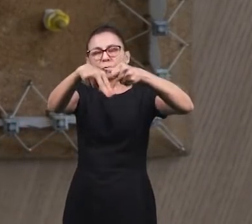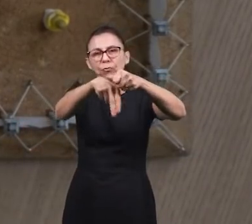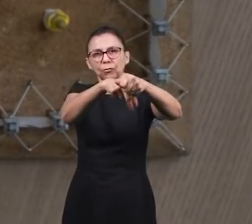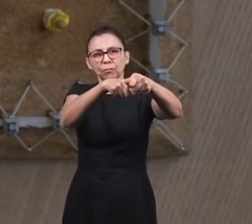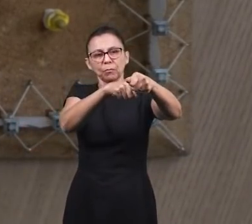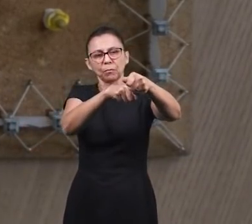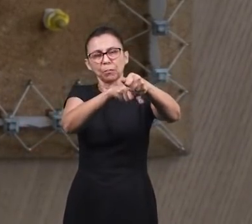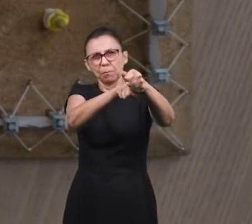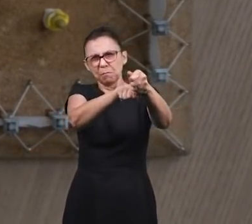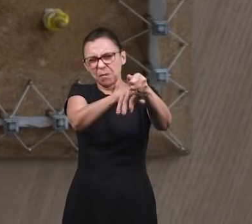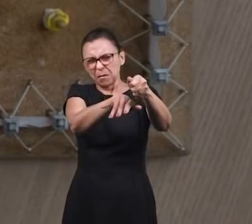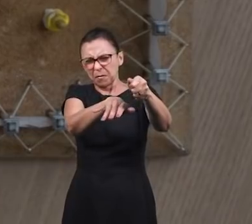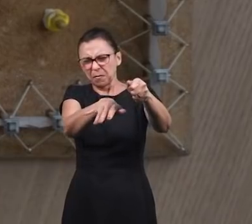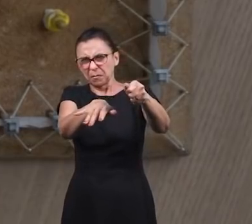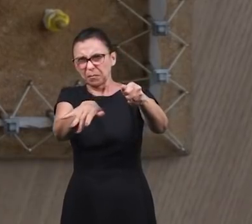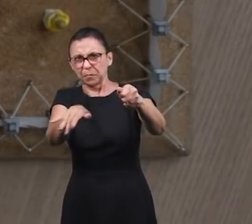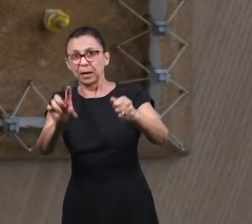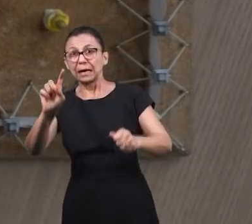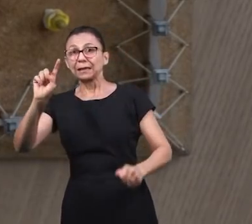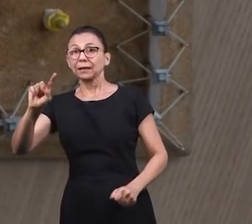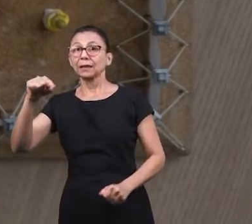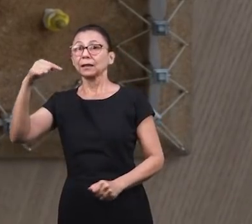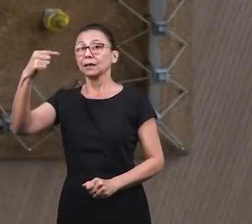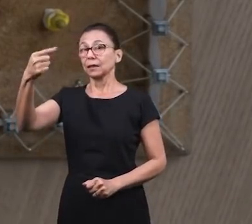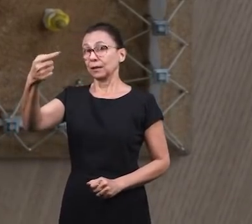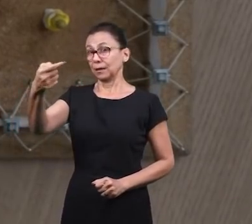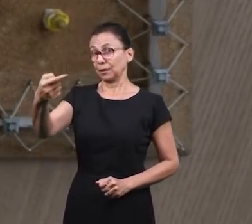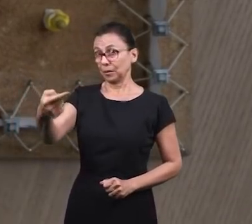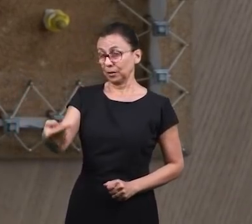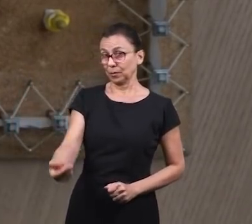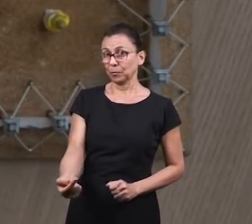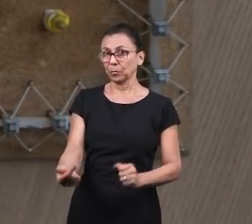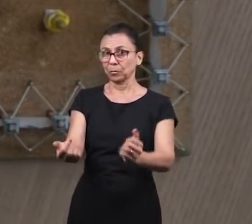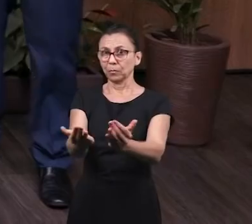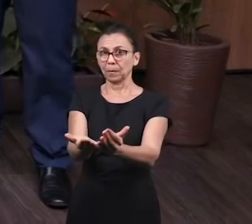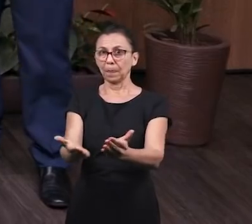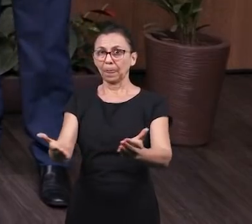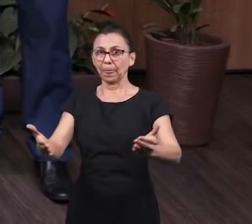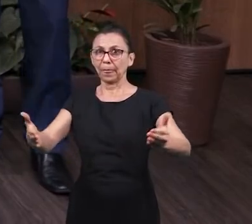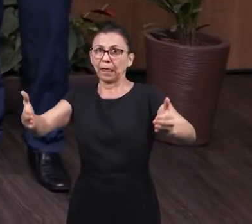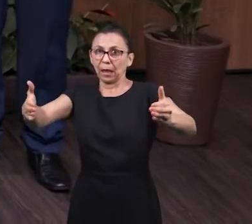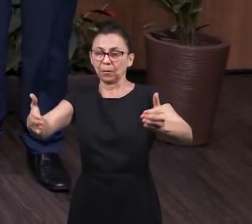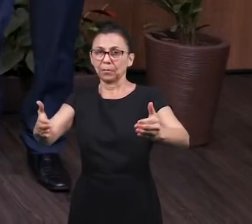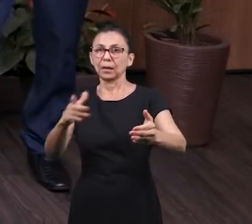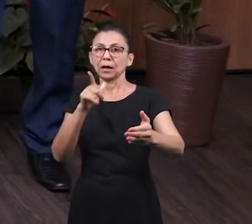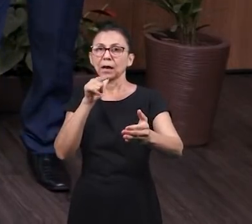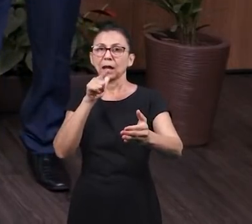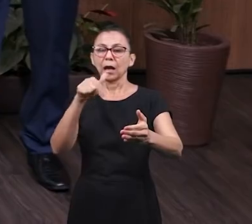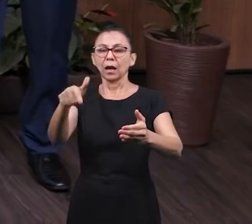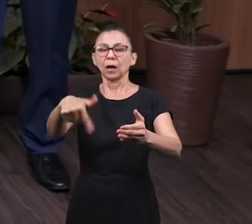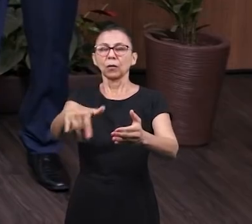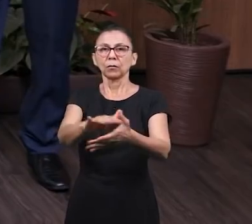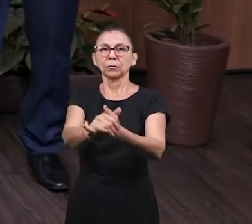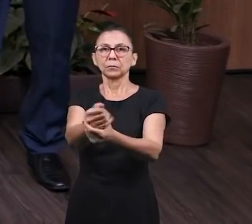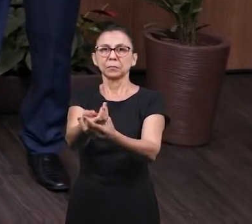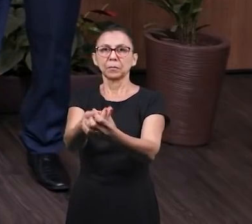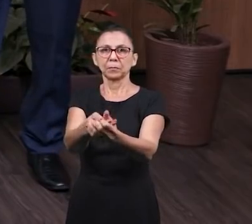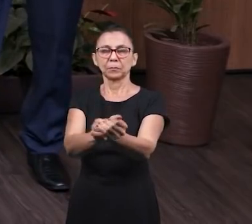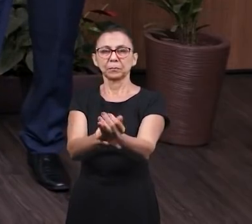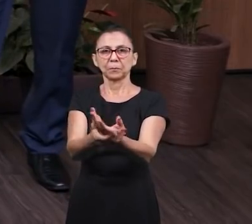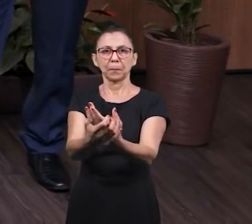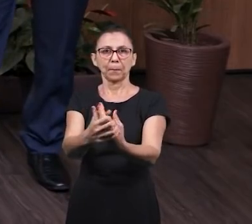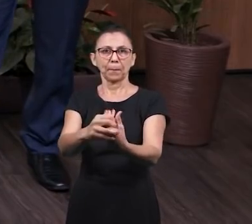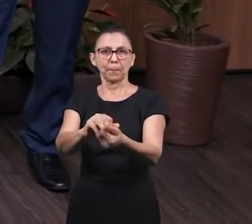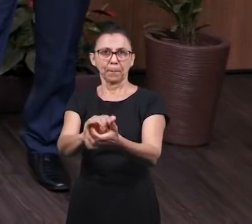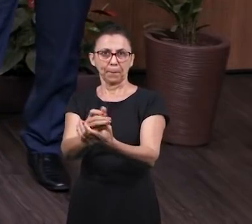havia a lavagem na água da bacia de bronze. Como é extraordinário, Sérgio, e